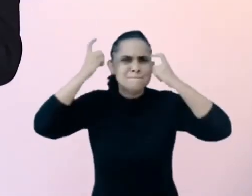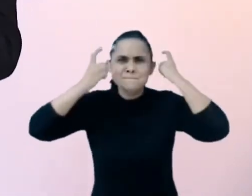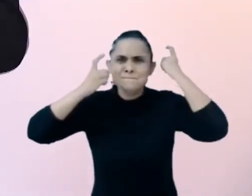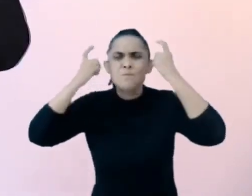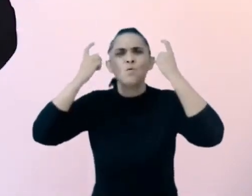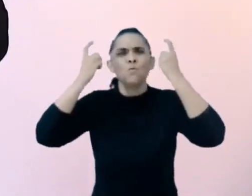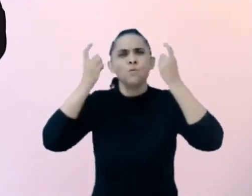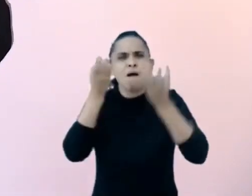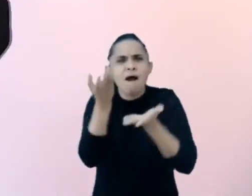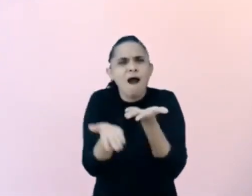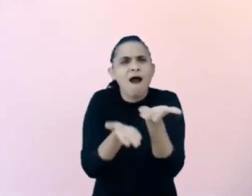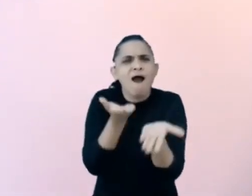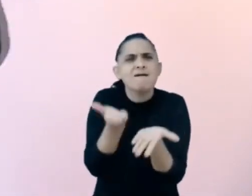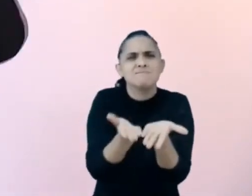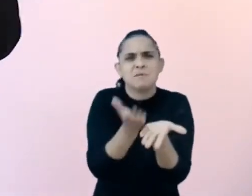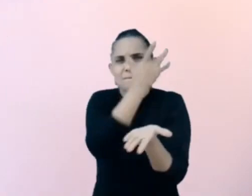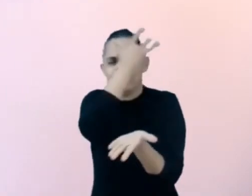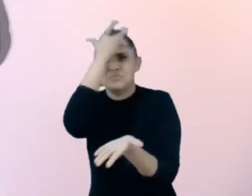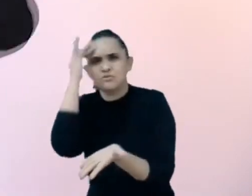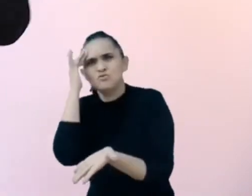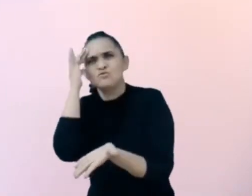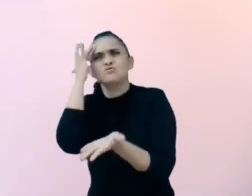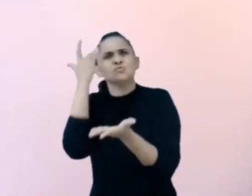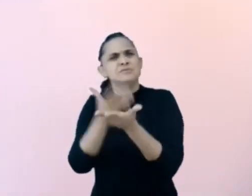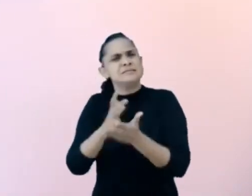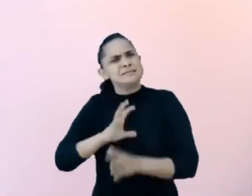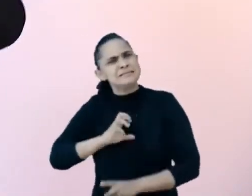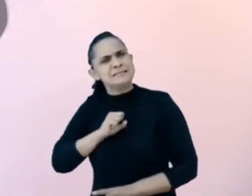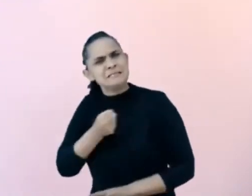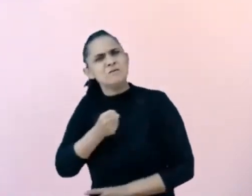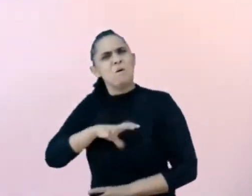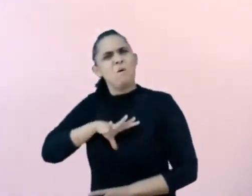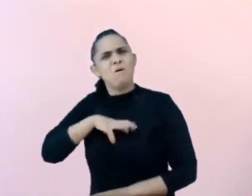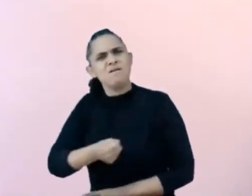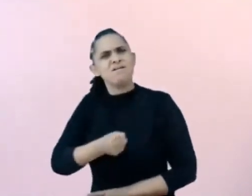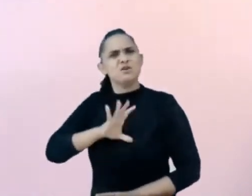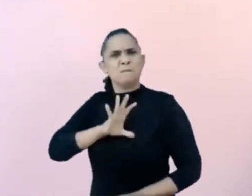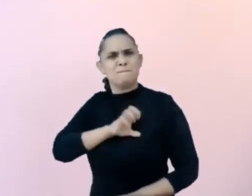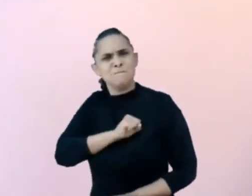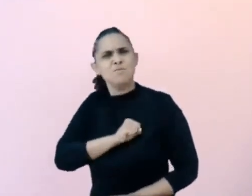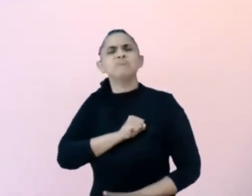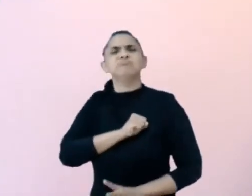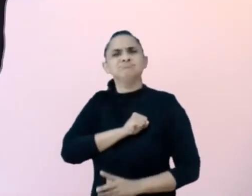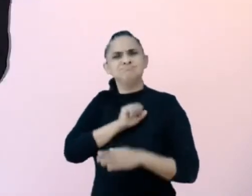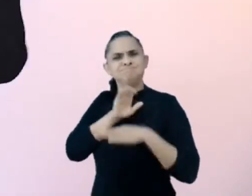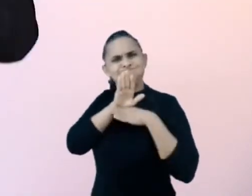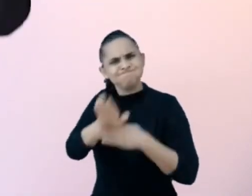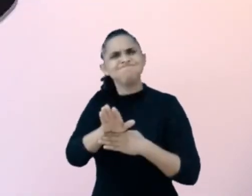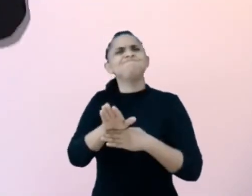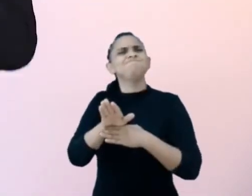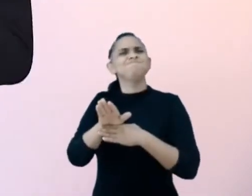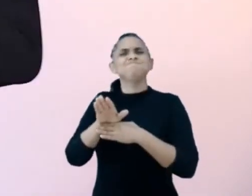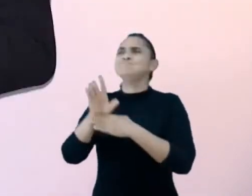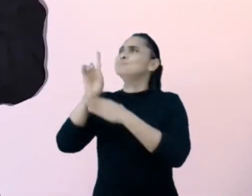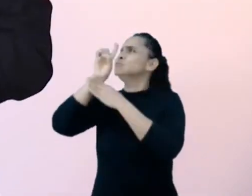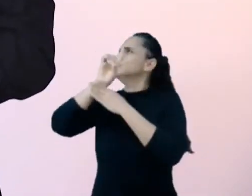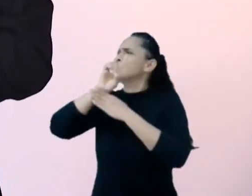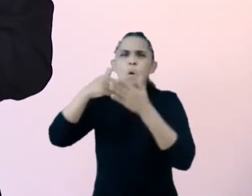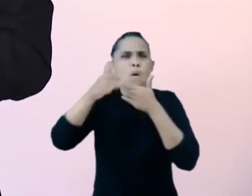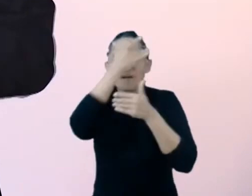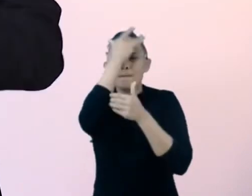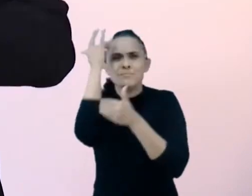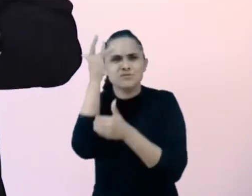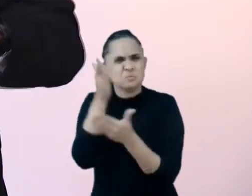próximo, aquelas pessoas que com zelo, com fervor, com amor, se colocam ao serviço de Deus, ela jamais